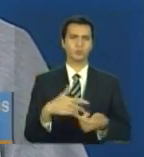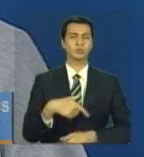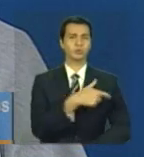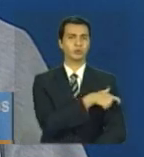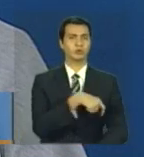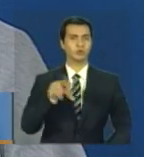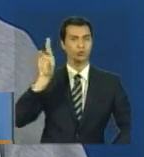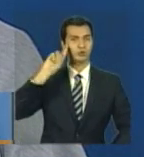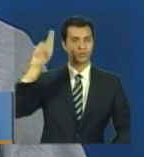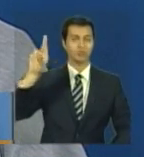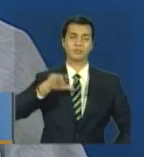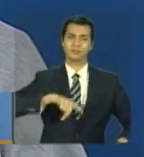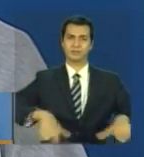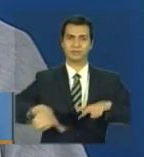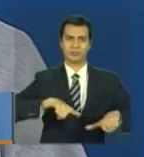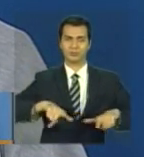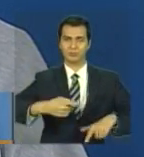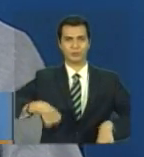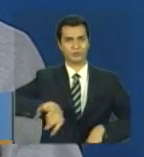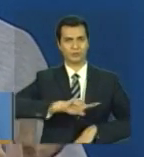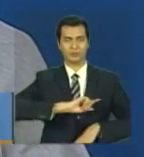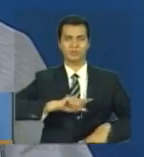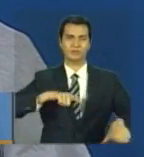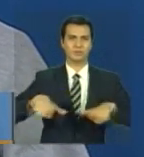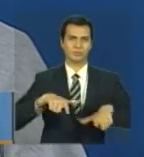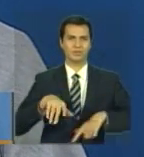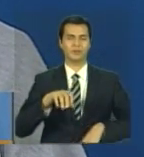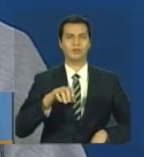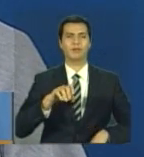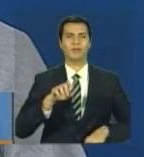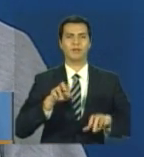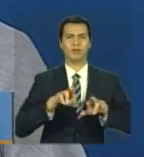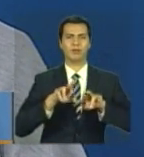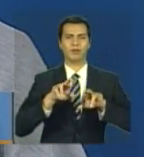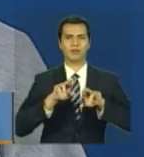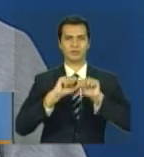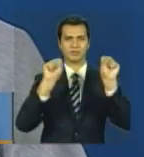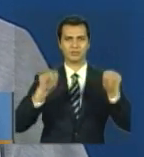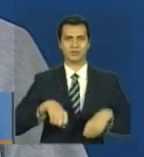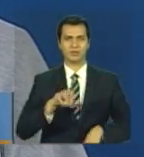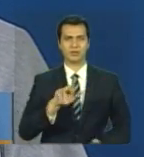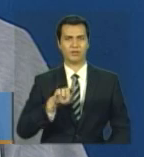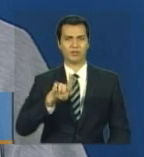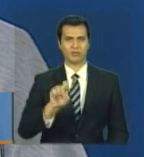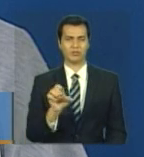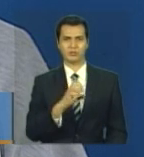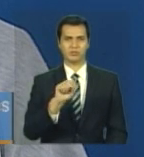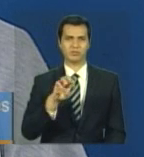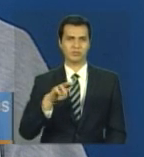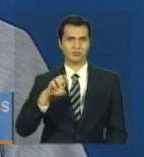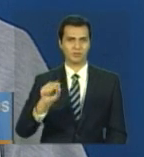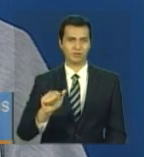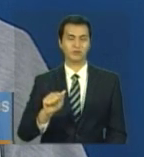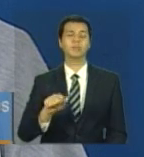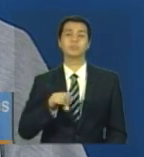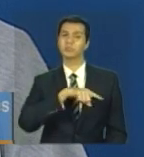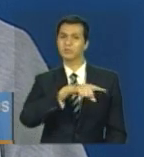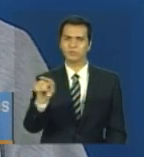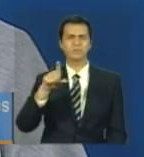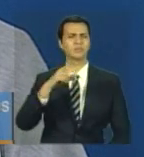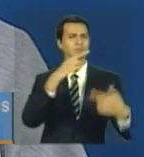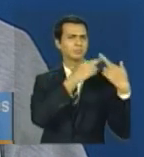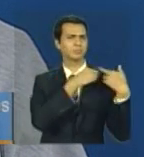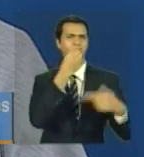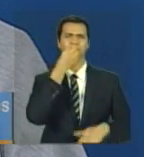que estão por trás da nossa redição, né, que eu sei que estão nos assistindo. Vocês têm um papel essencial